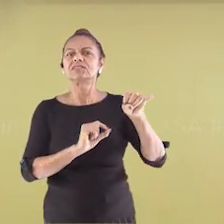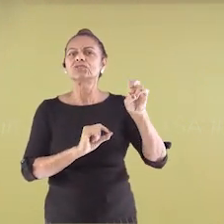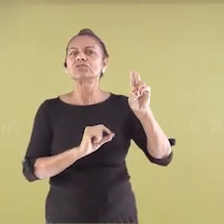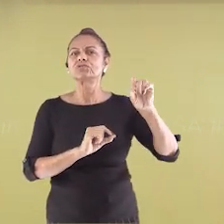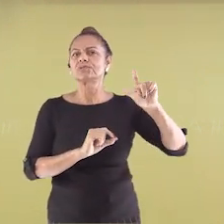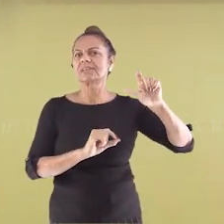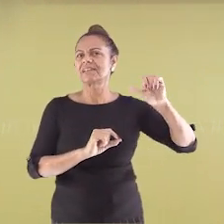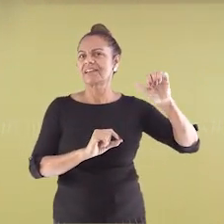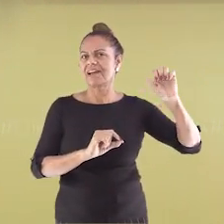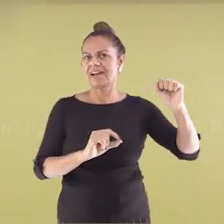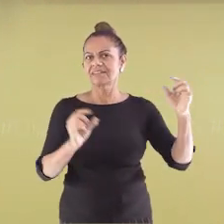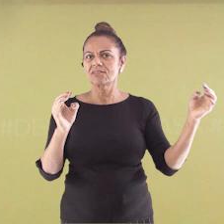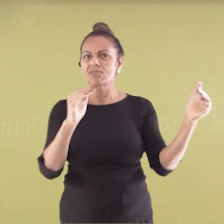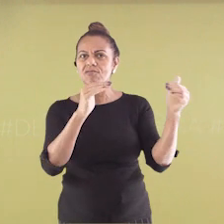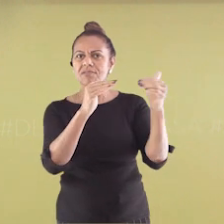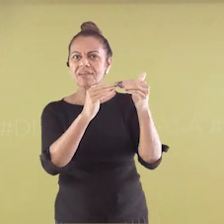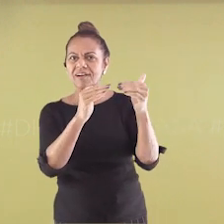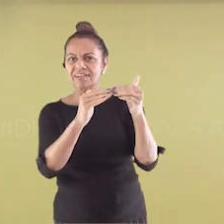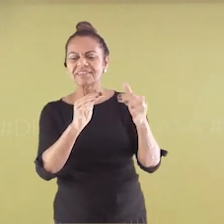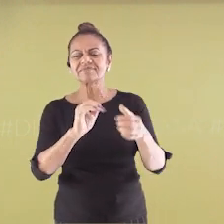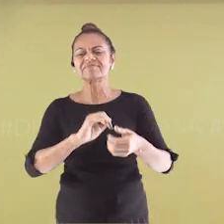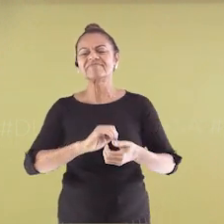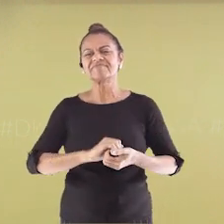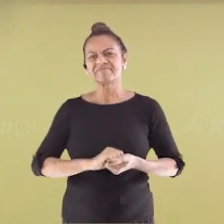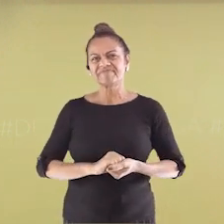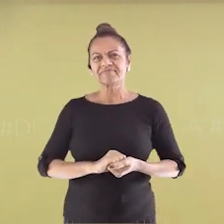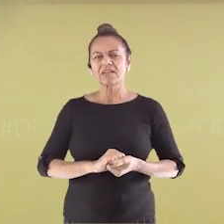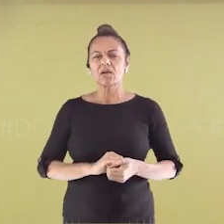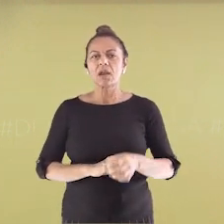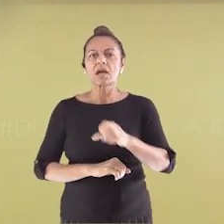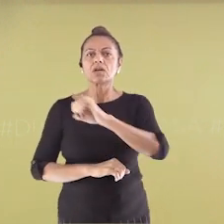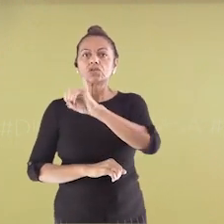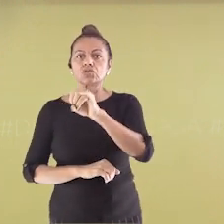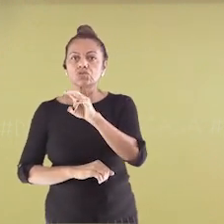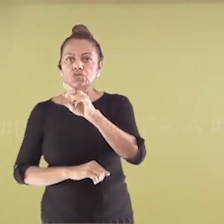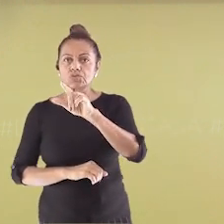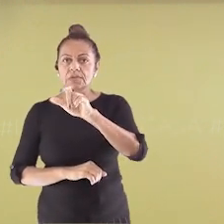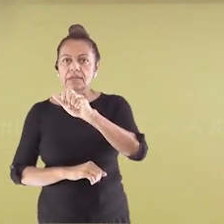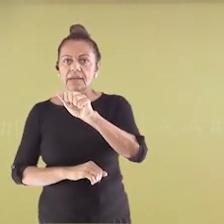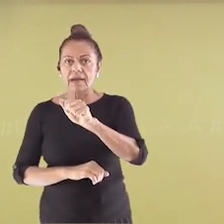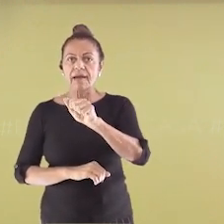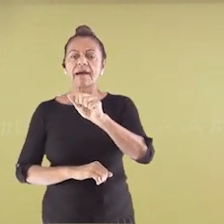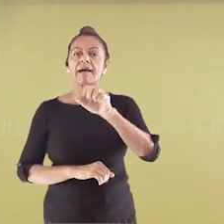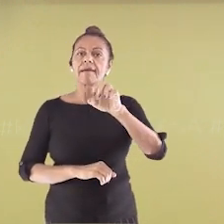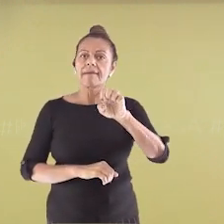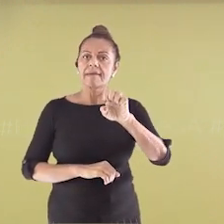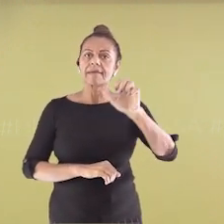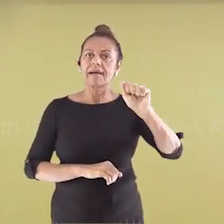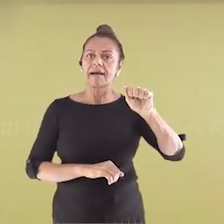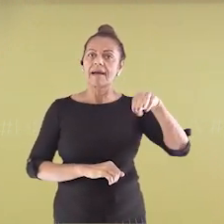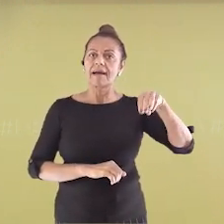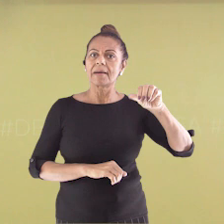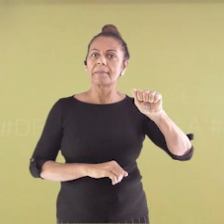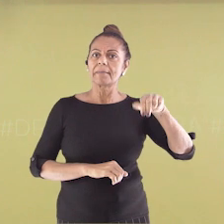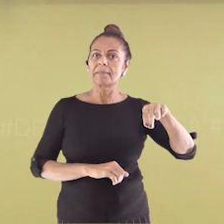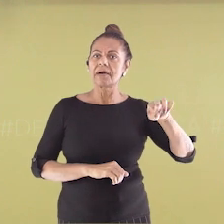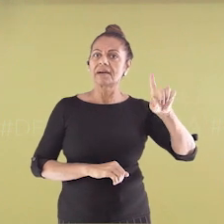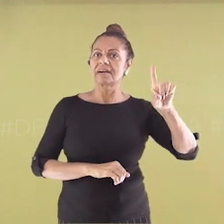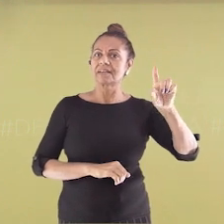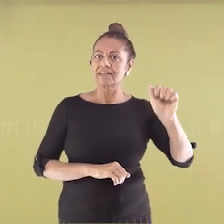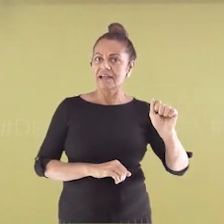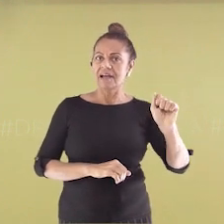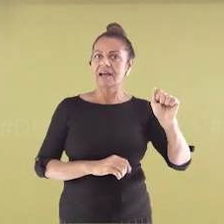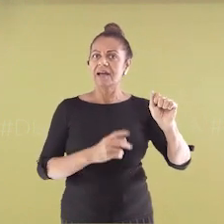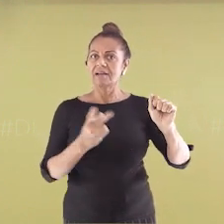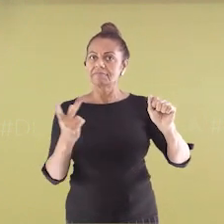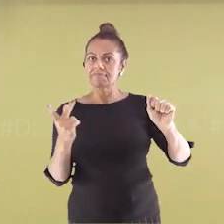ação, que no caso é a Júlia. Agora, vamos dar uma olhada nesse segundo exemplo aqui. Júlia e Amanda comeram manga